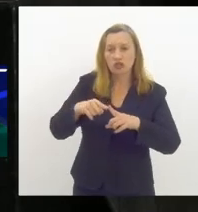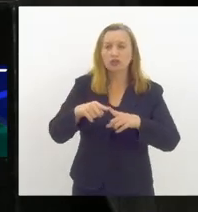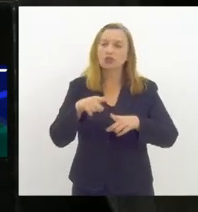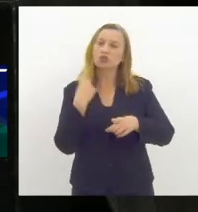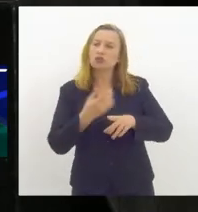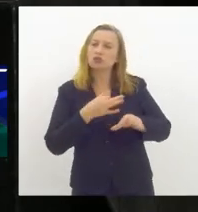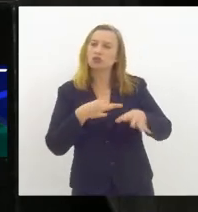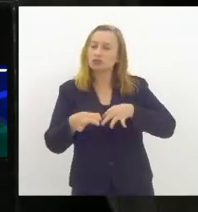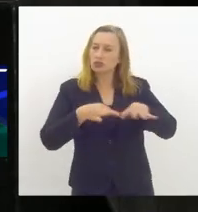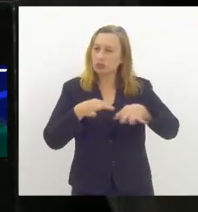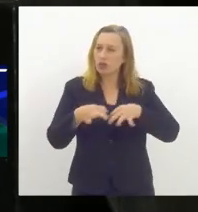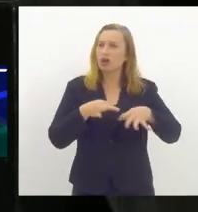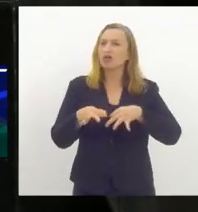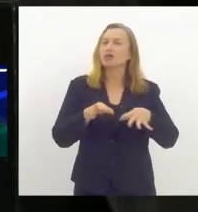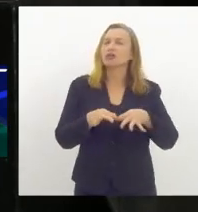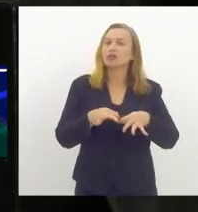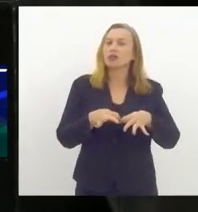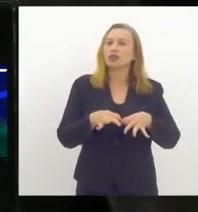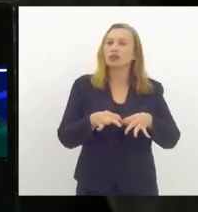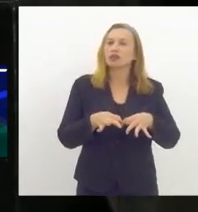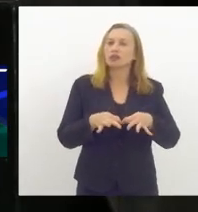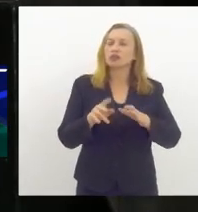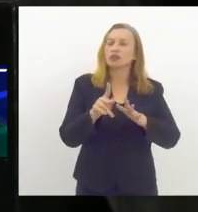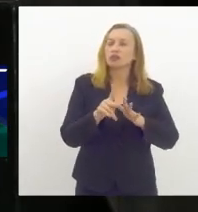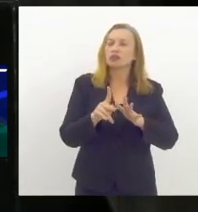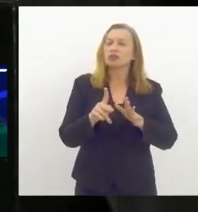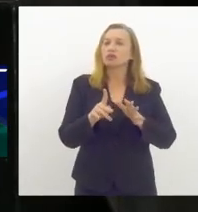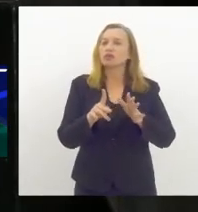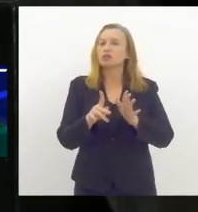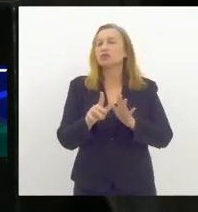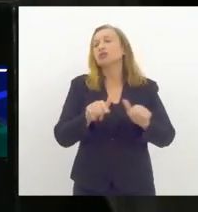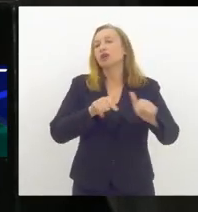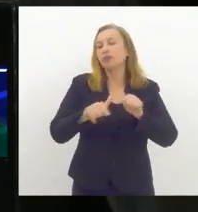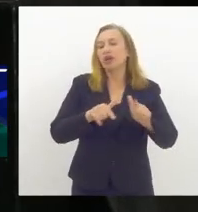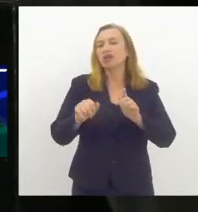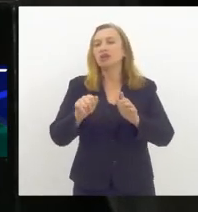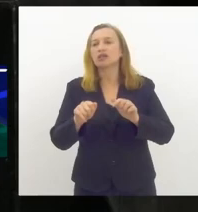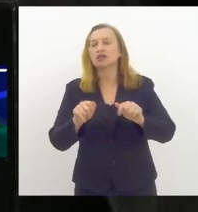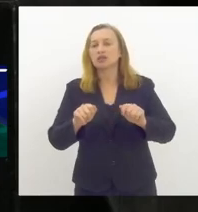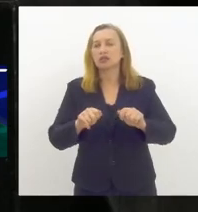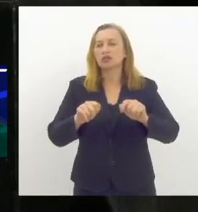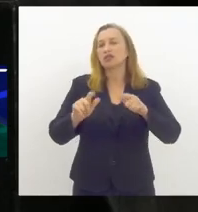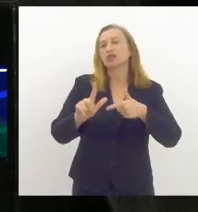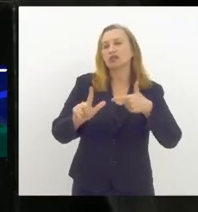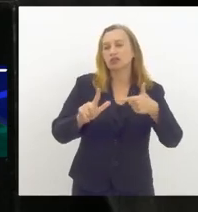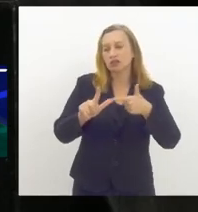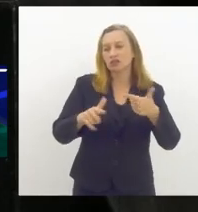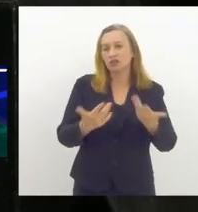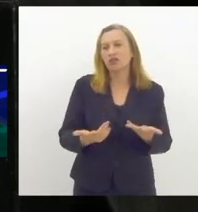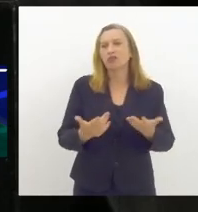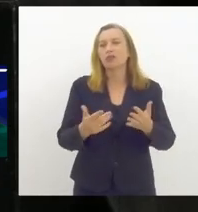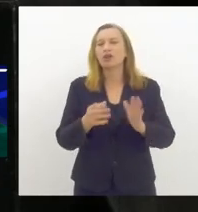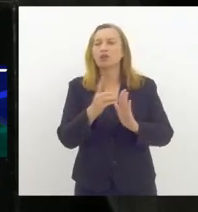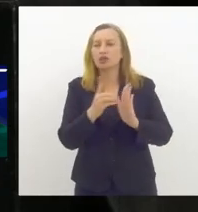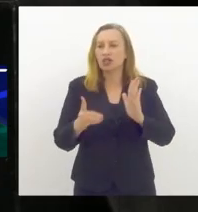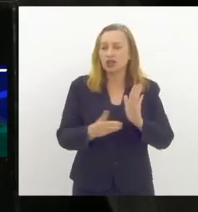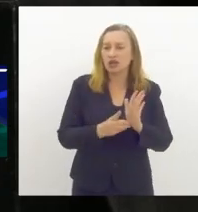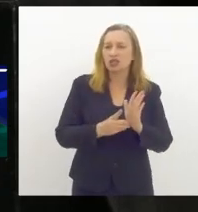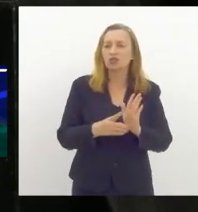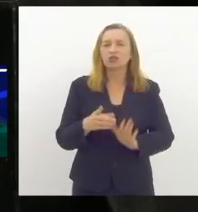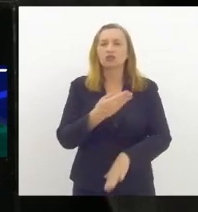decreto legislativo Exatamente esse objeto tentar tornar sem efeito o decreto do governador Cláudio Castro que